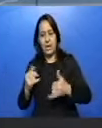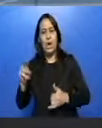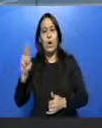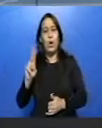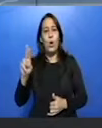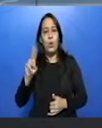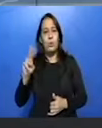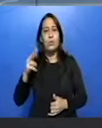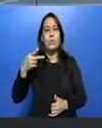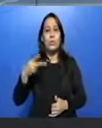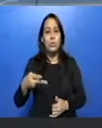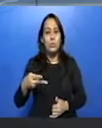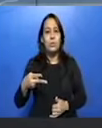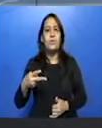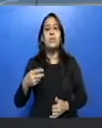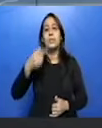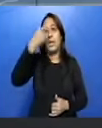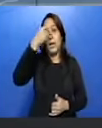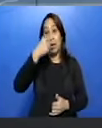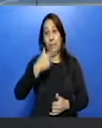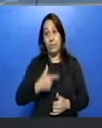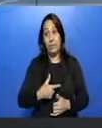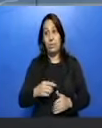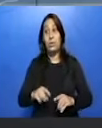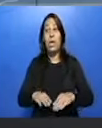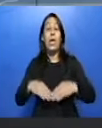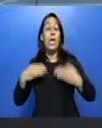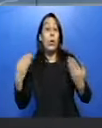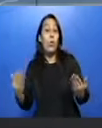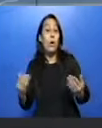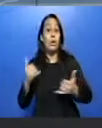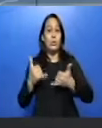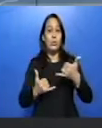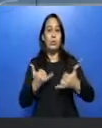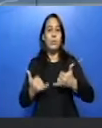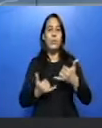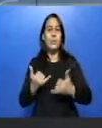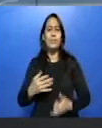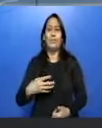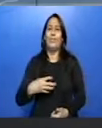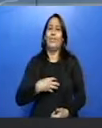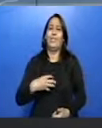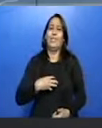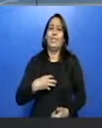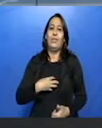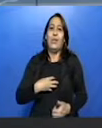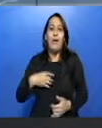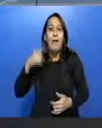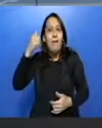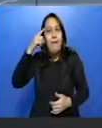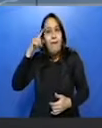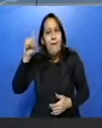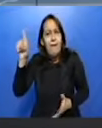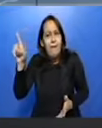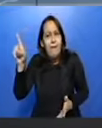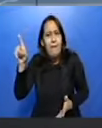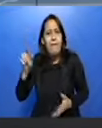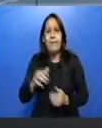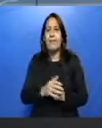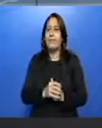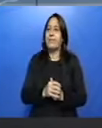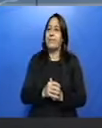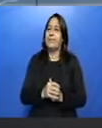duas pessoas são necessárias. E quando a gente brinca de para o ímpar, dá uma sensação de suspense. Vamos lá! E aí